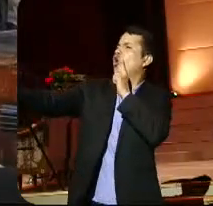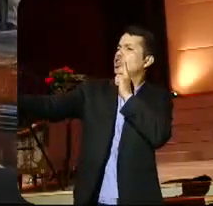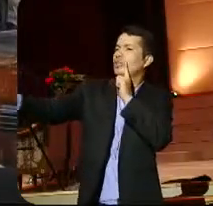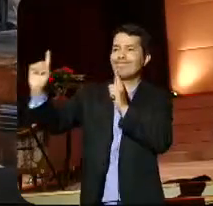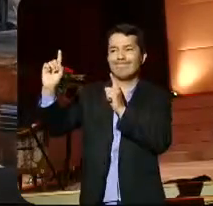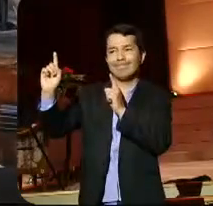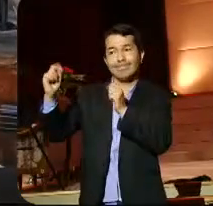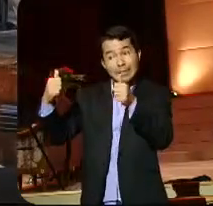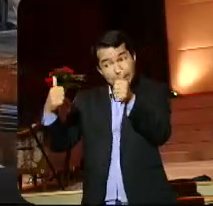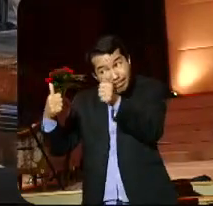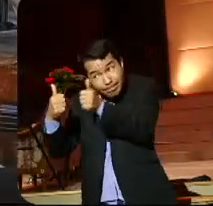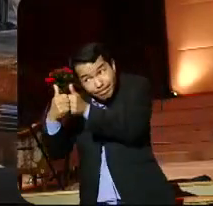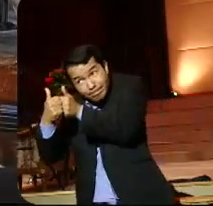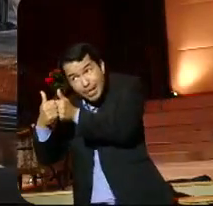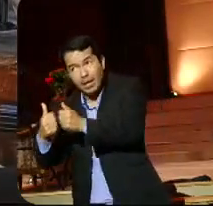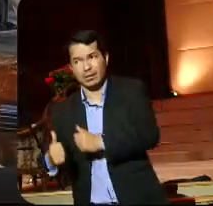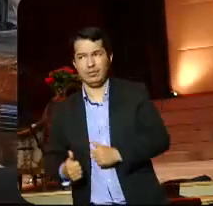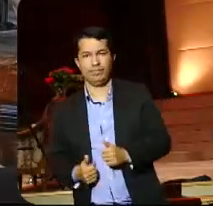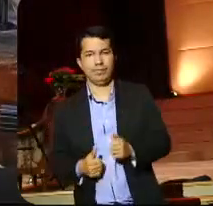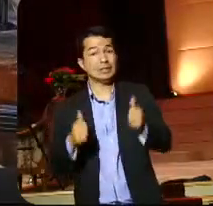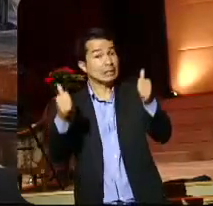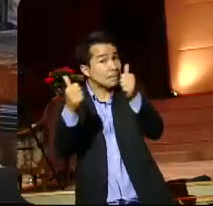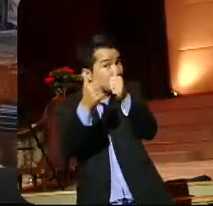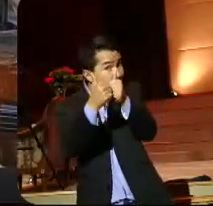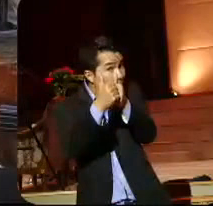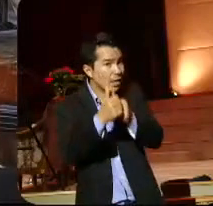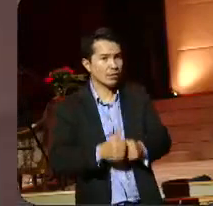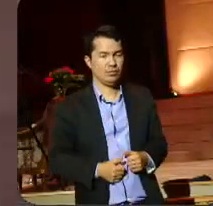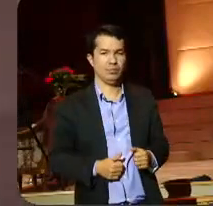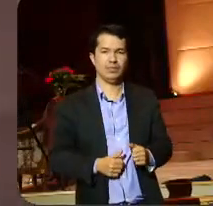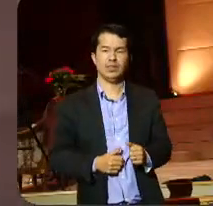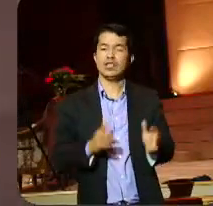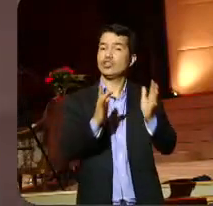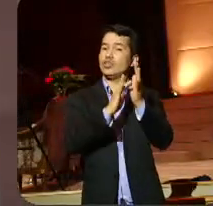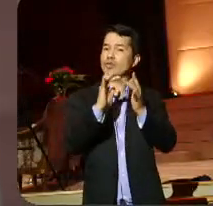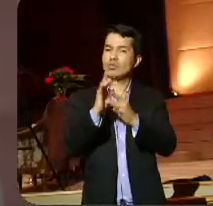Não funciona. Com Jesus é tudo ou nada.